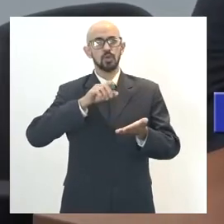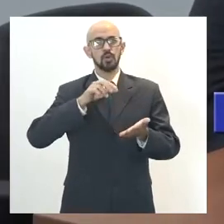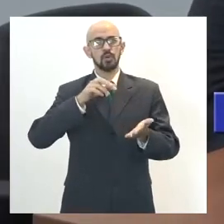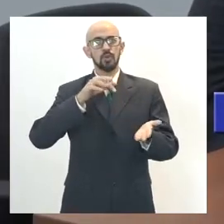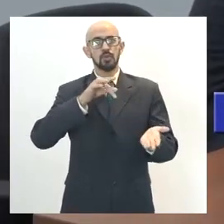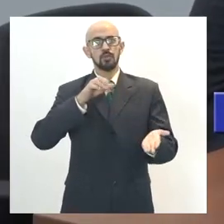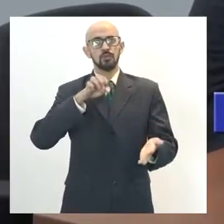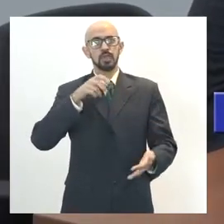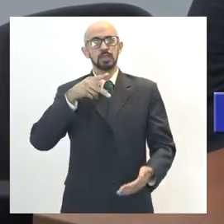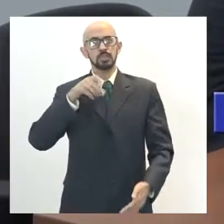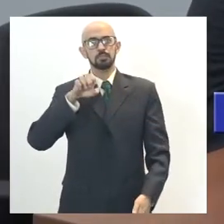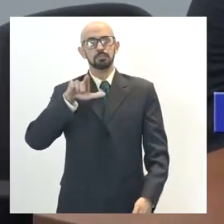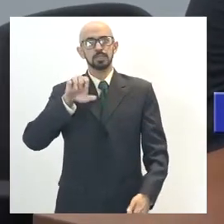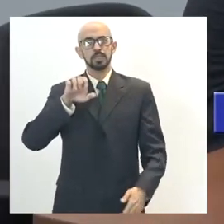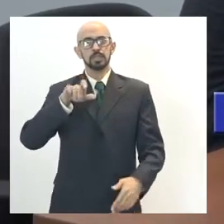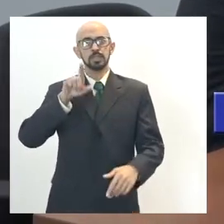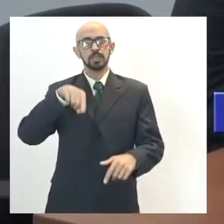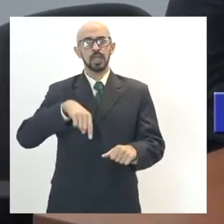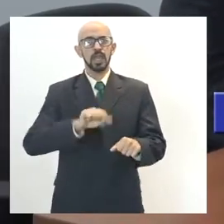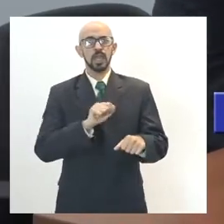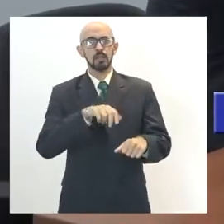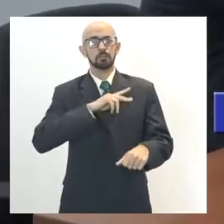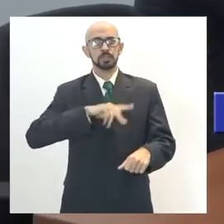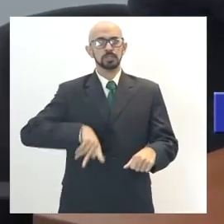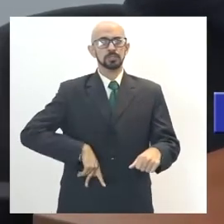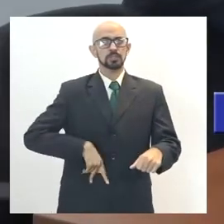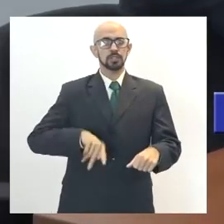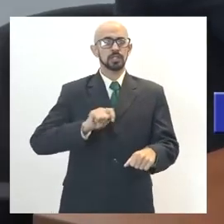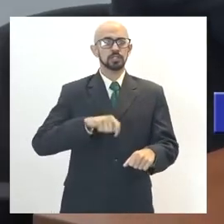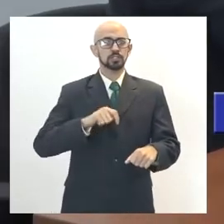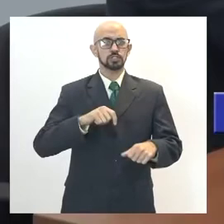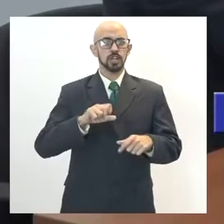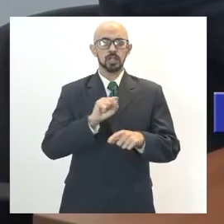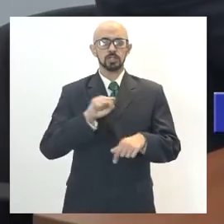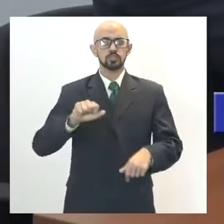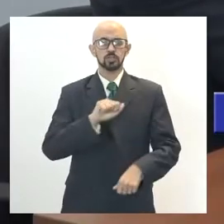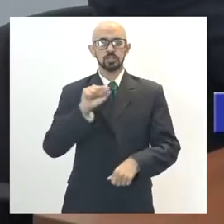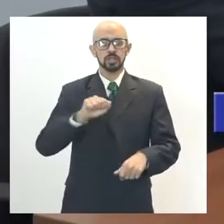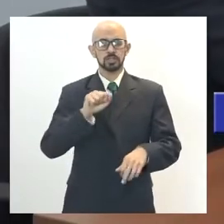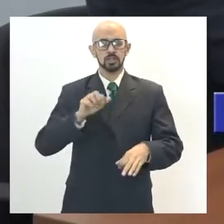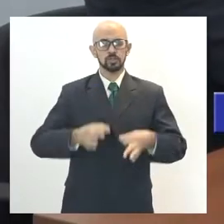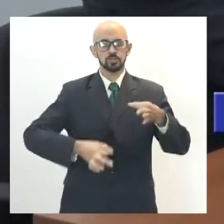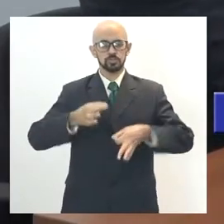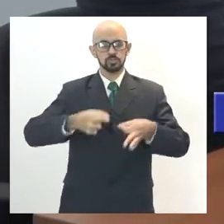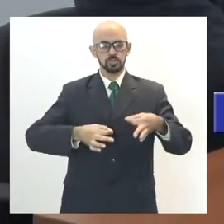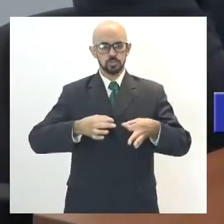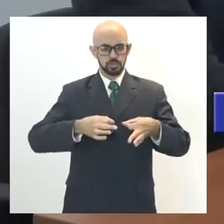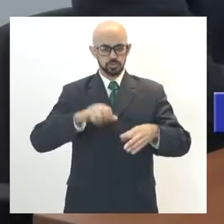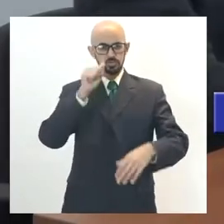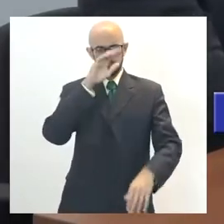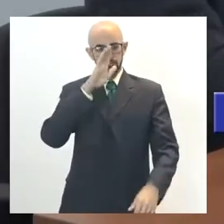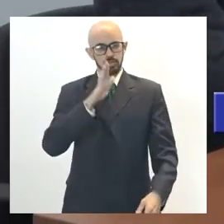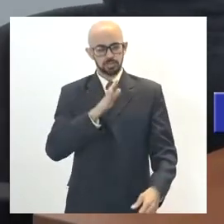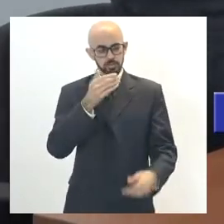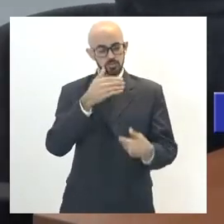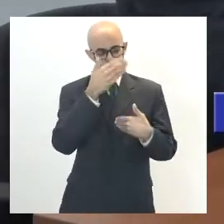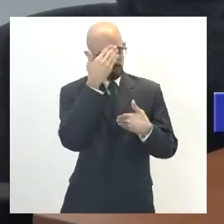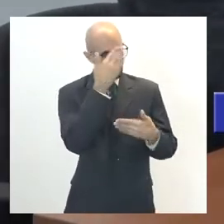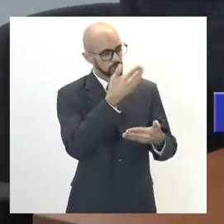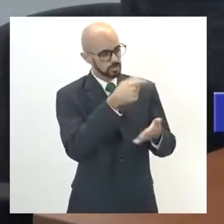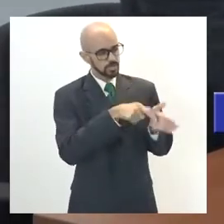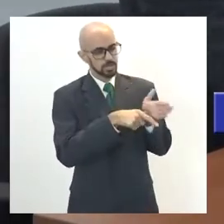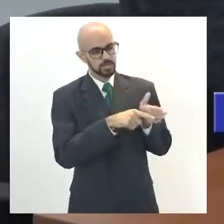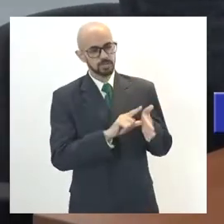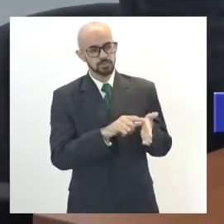presidente da associação dos magistrados do Estado do Rio de Janeiro já antecipadamente agradecemos a